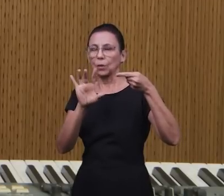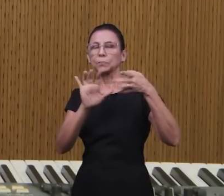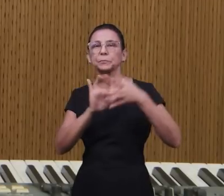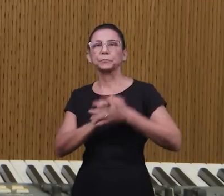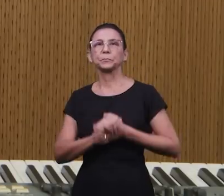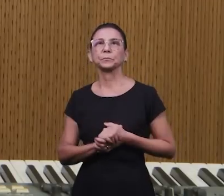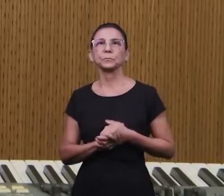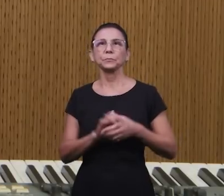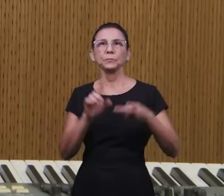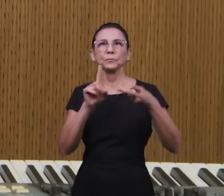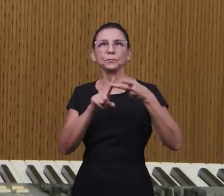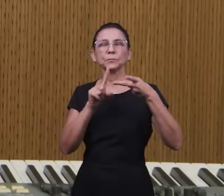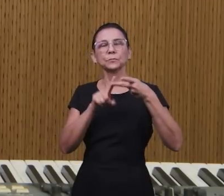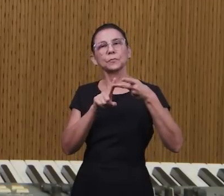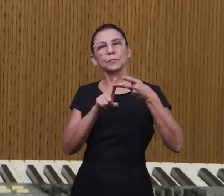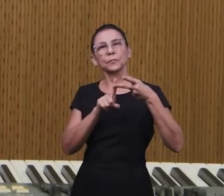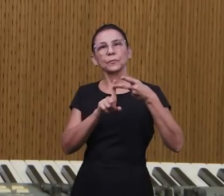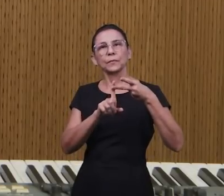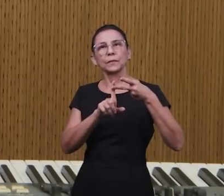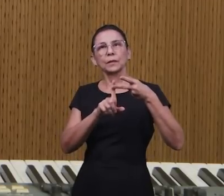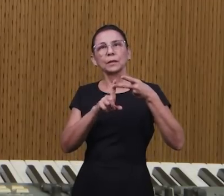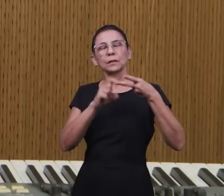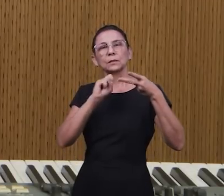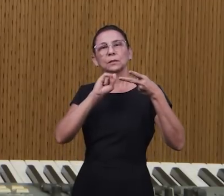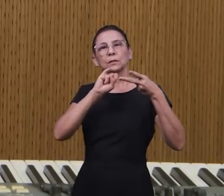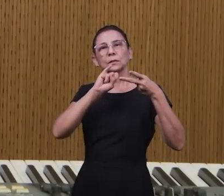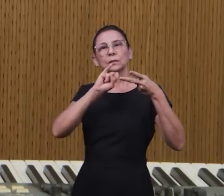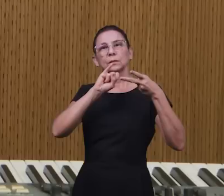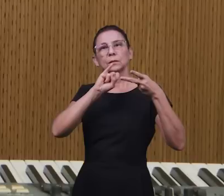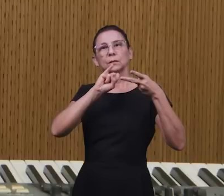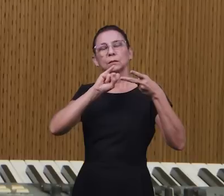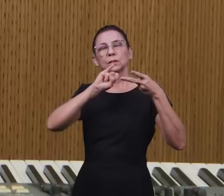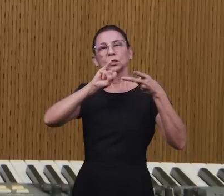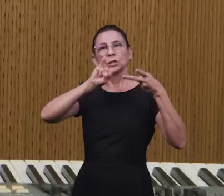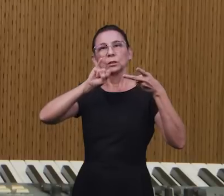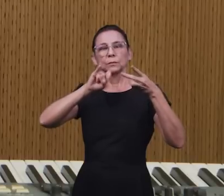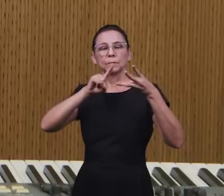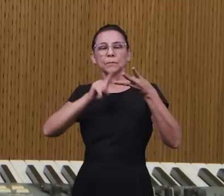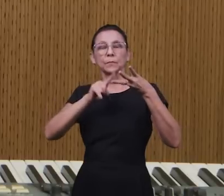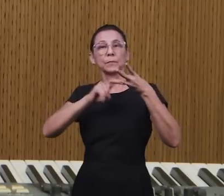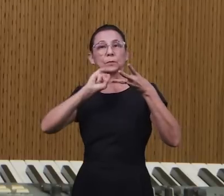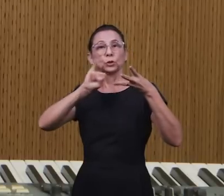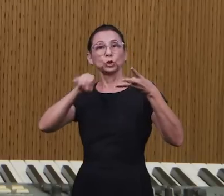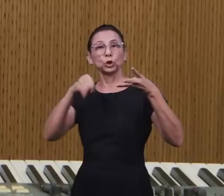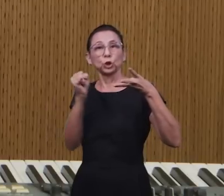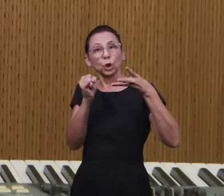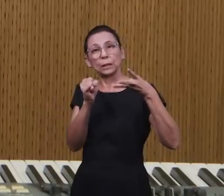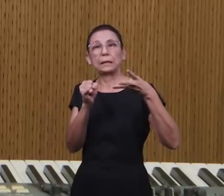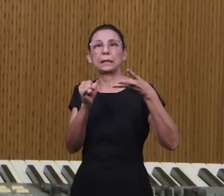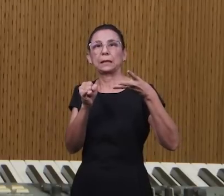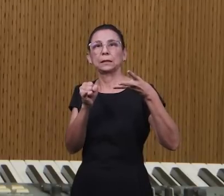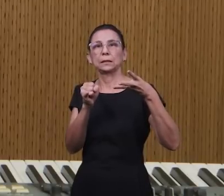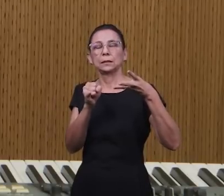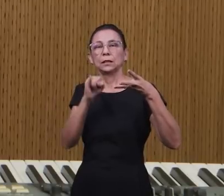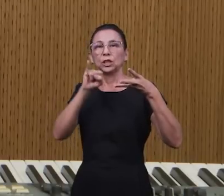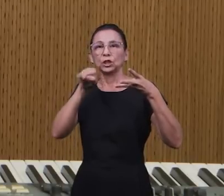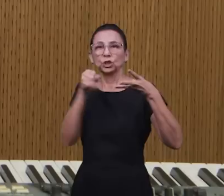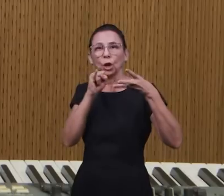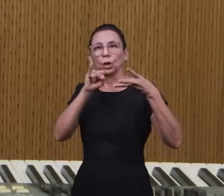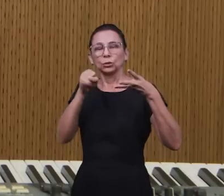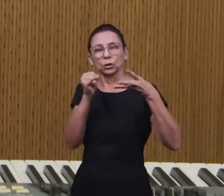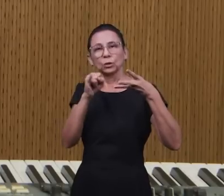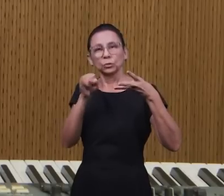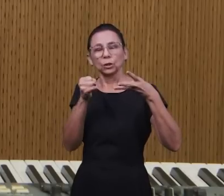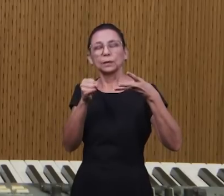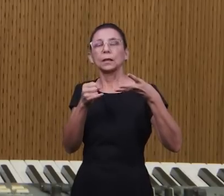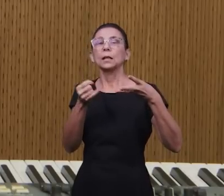E de J. O que você vai considerar? Não precisa forçar, não precisa colocar pressão. Eu